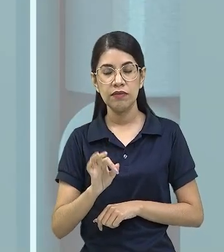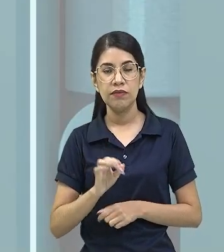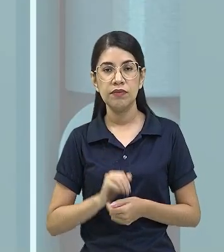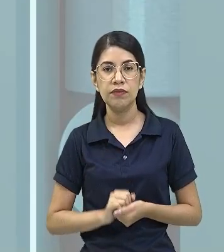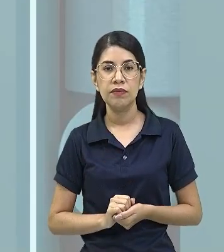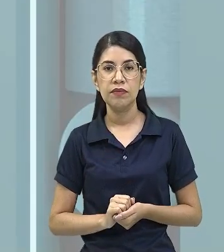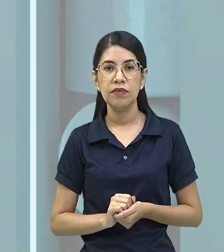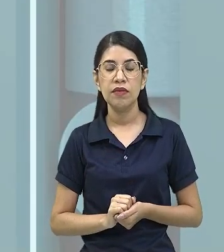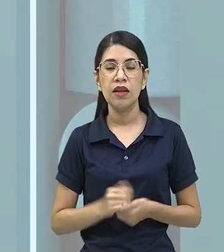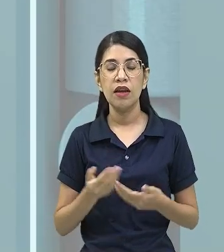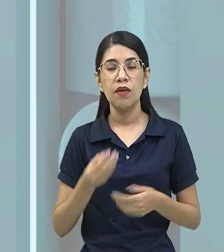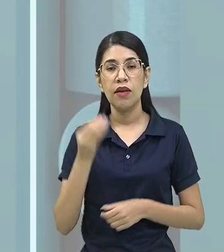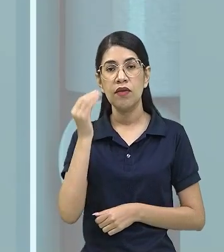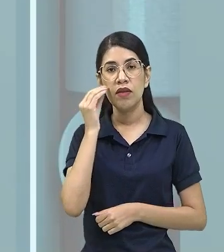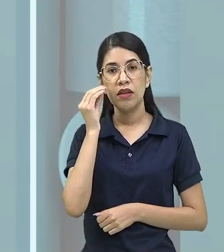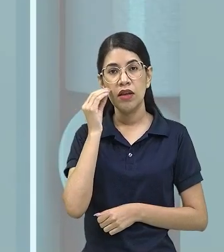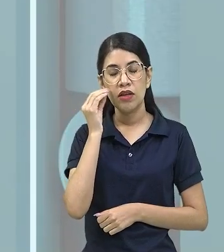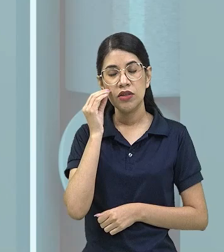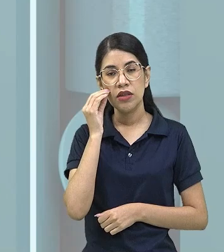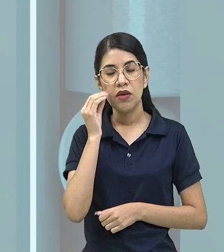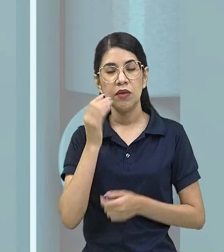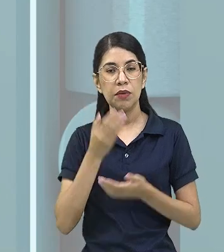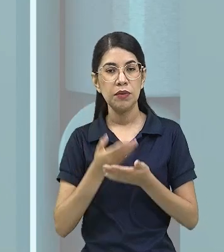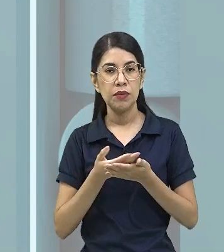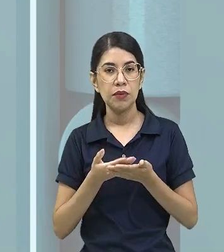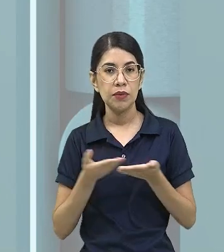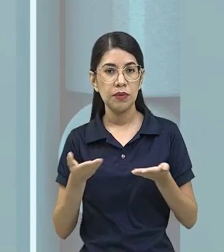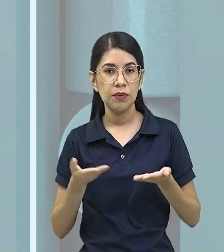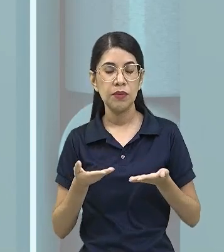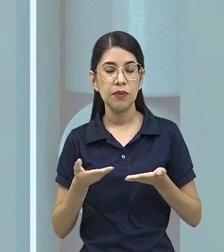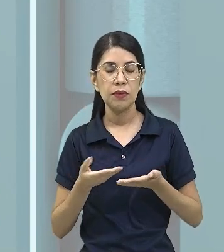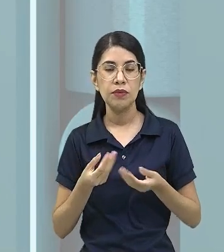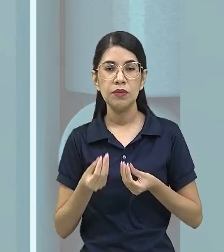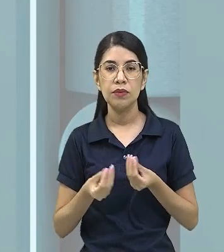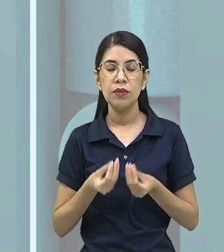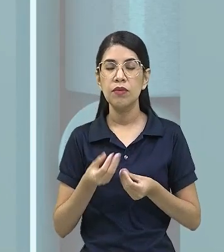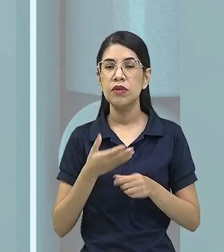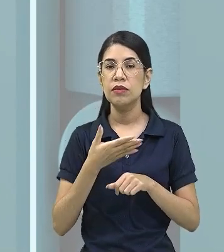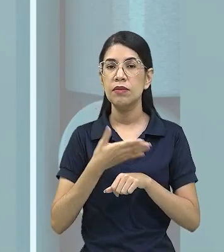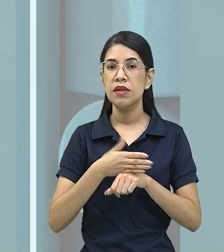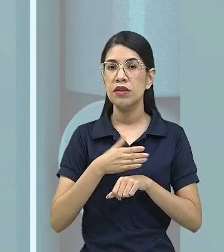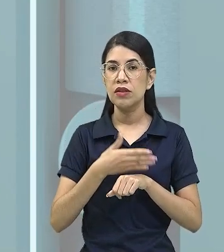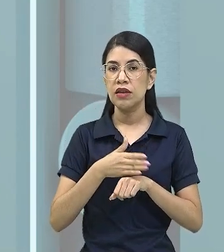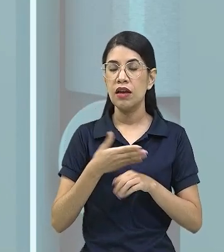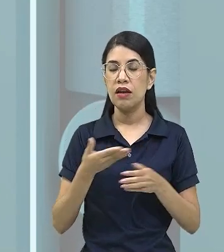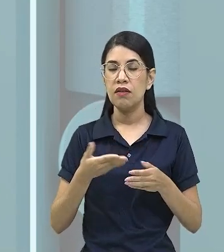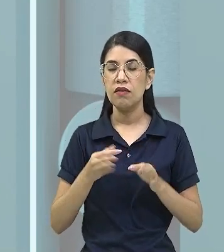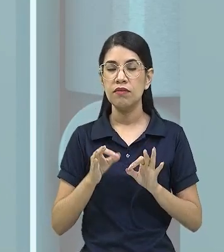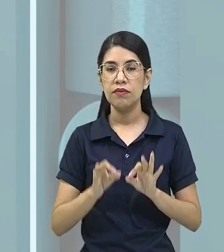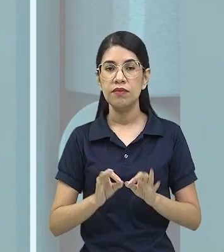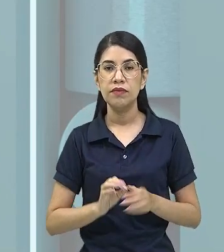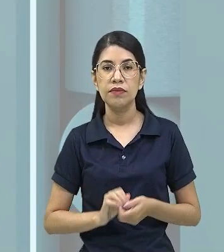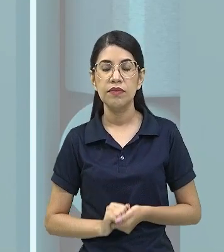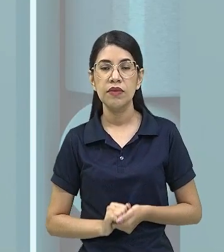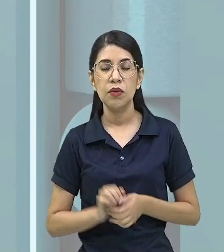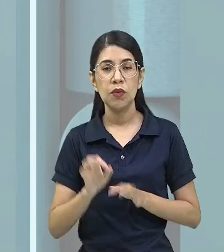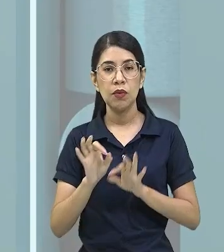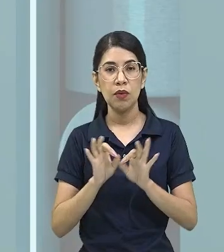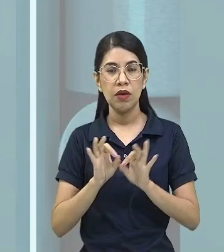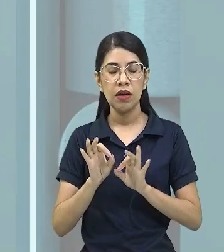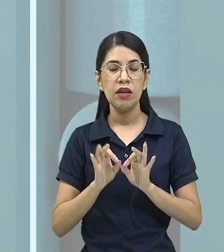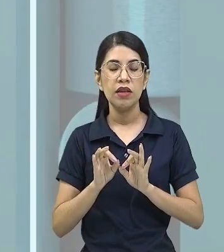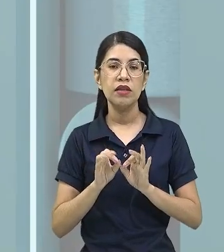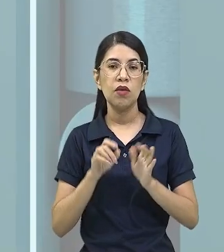Então, vamos testar isso que a gente estudou agora? Vamos colocar em prática, vamos exercitar? Preparei um quiz